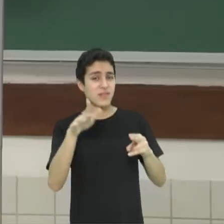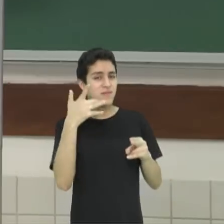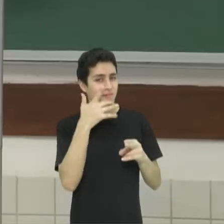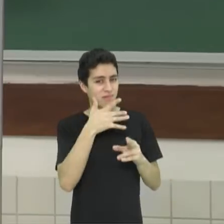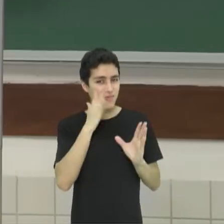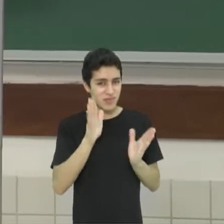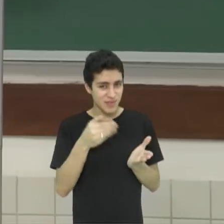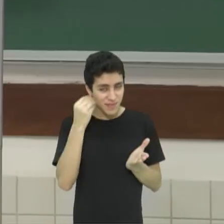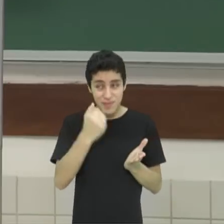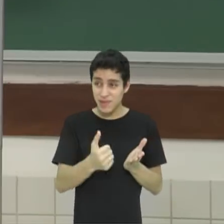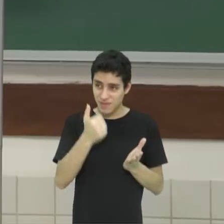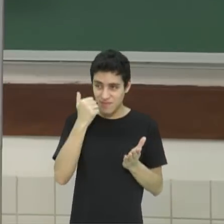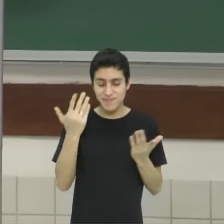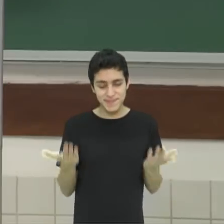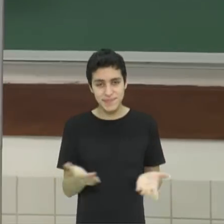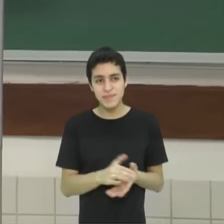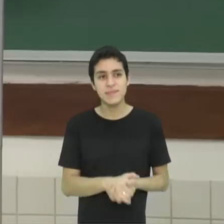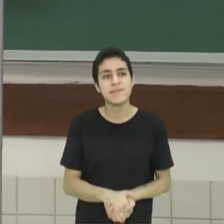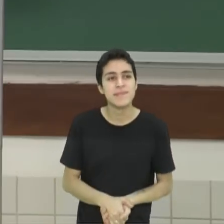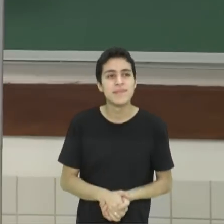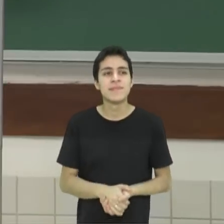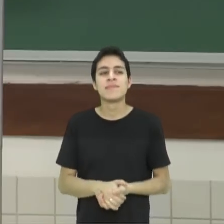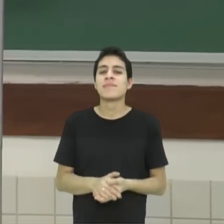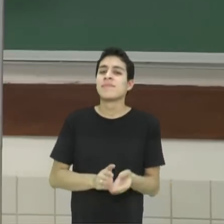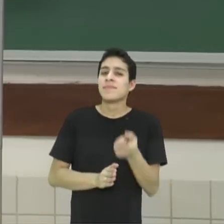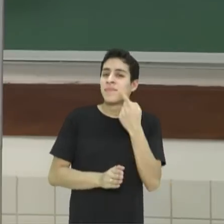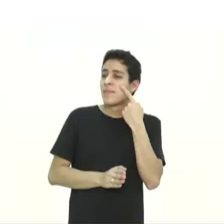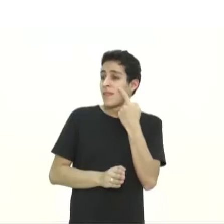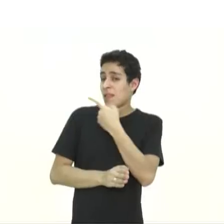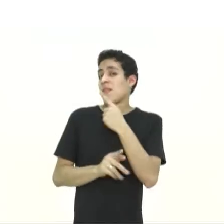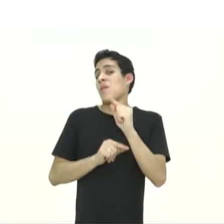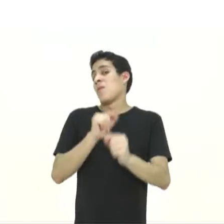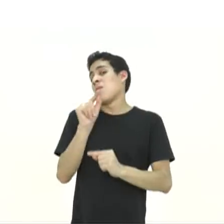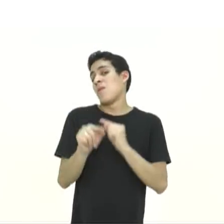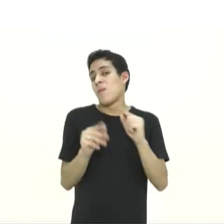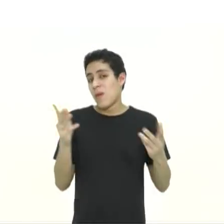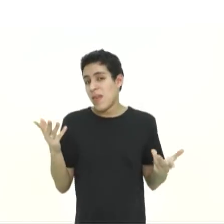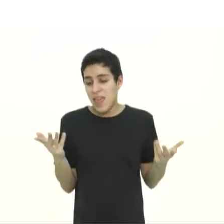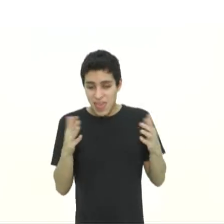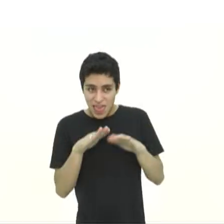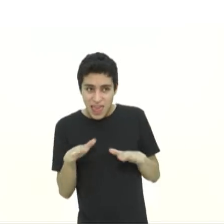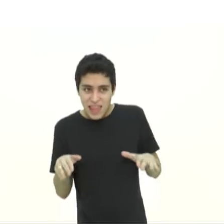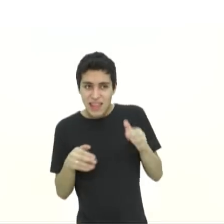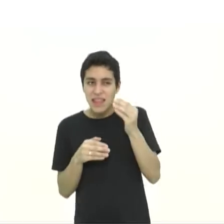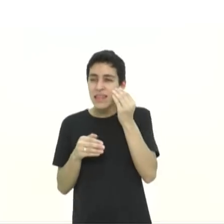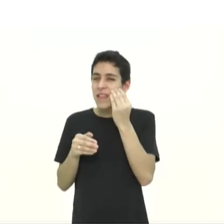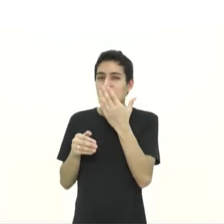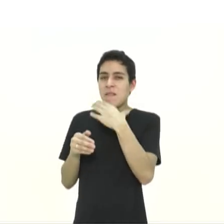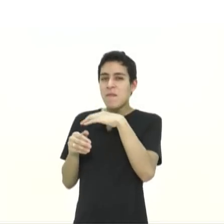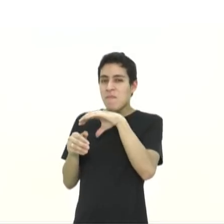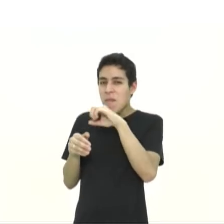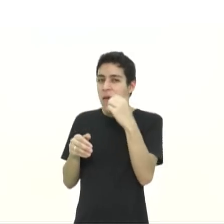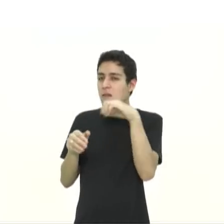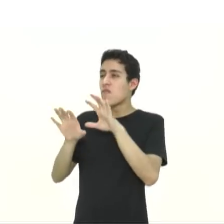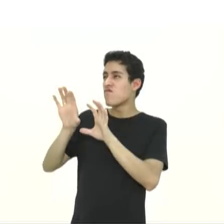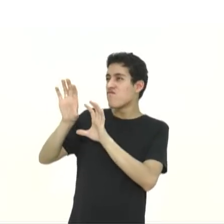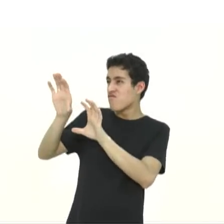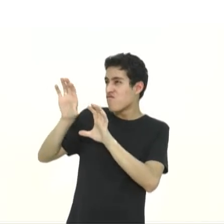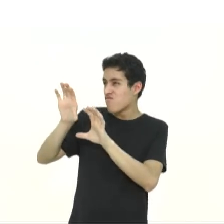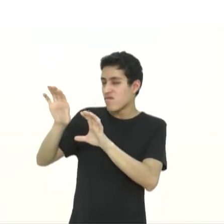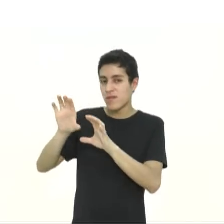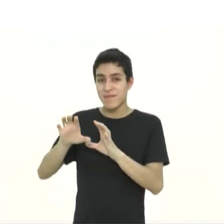comeu? É muito bom. Aqui nós temos então a criança fazendo a hipnose e